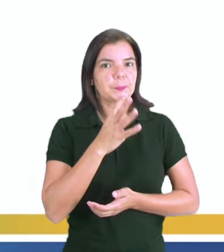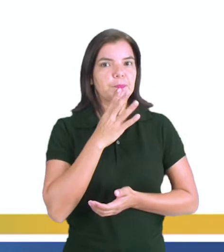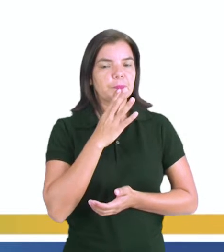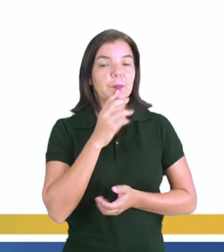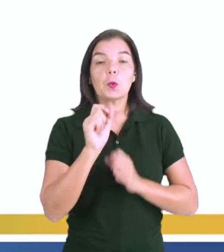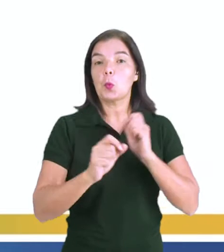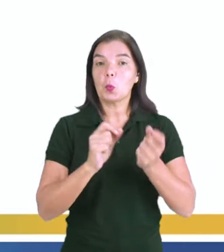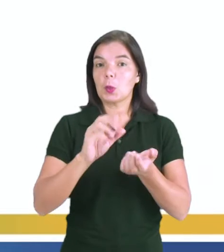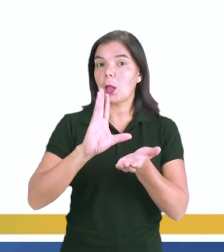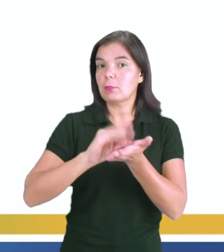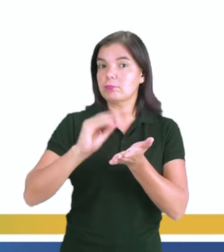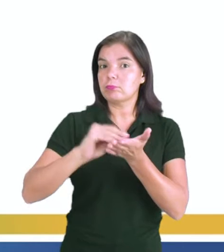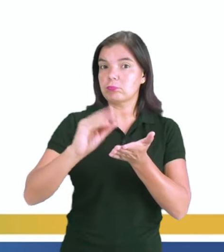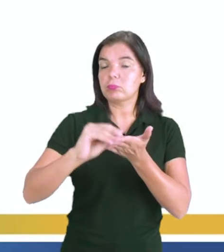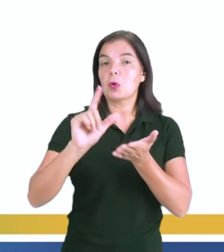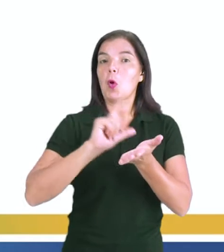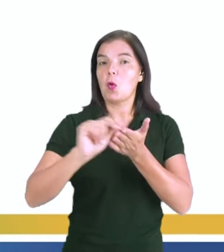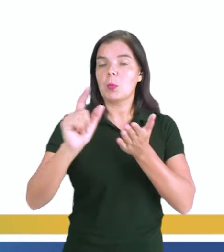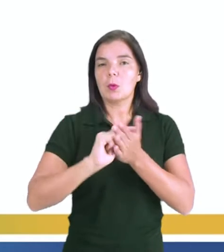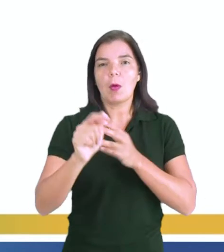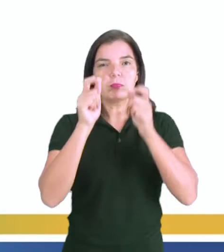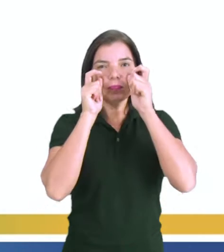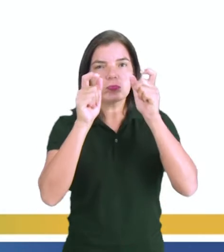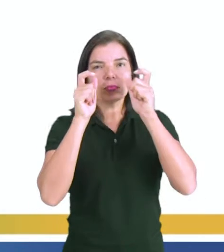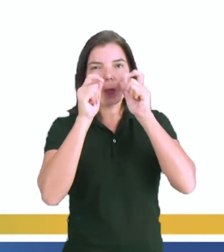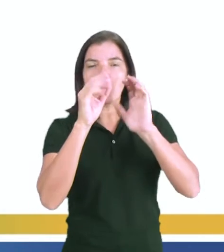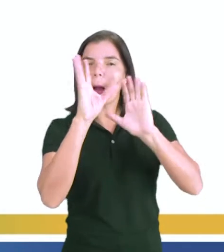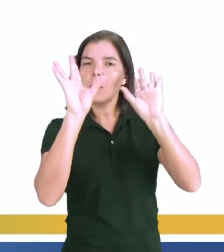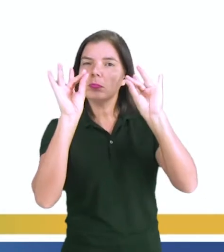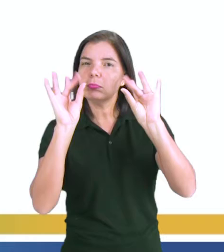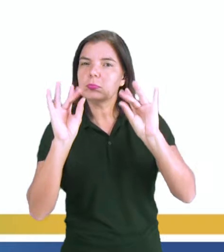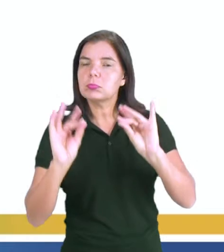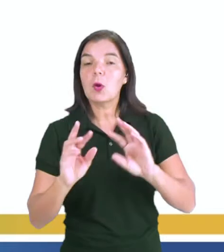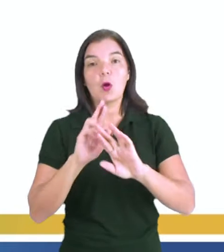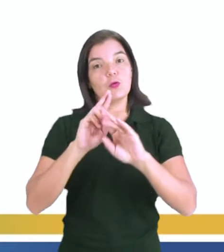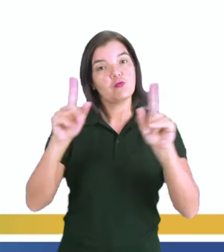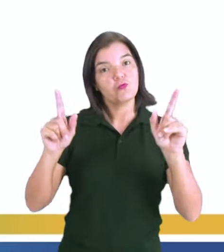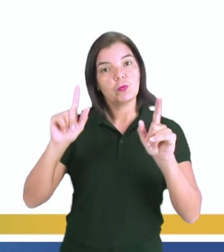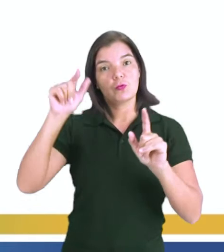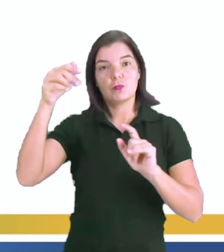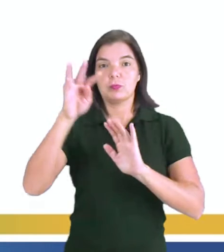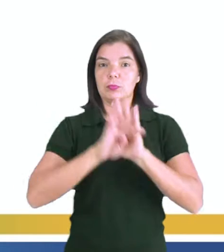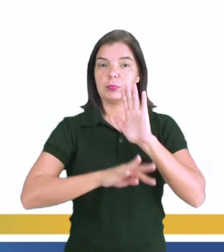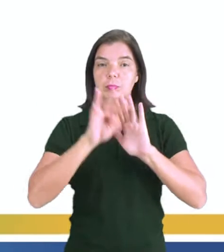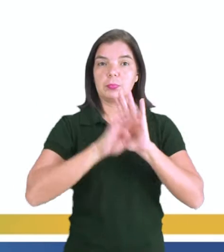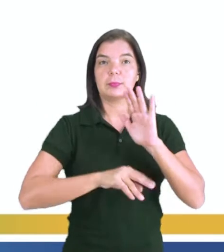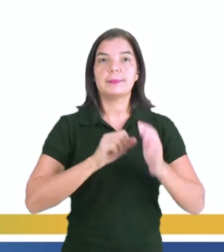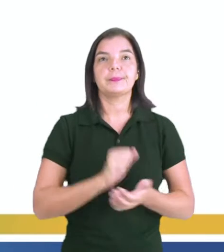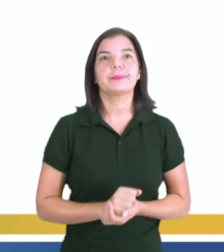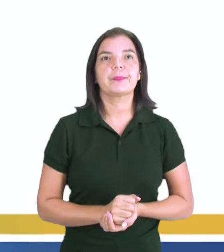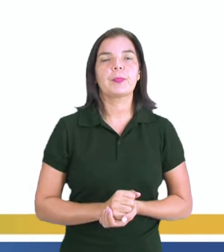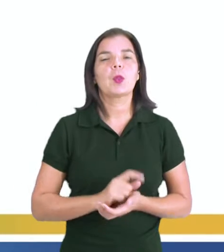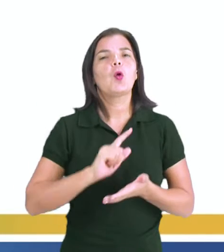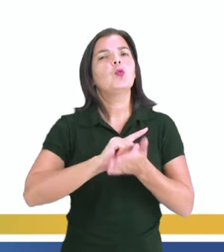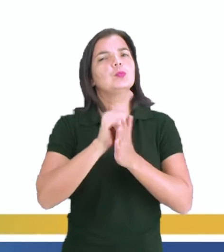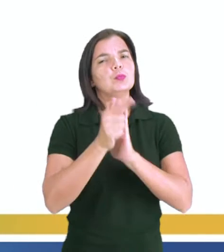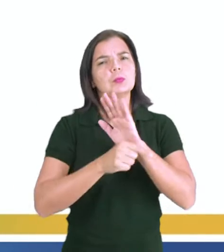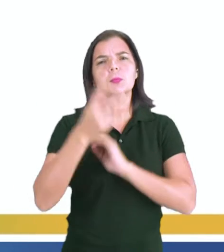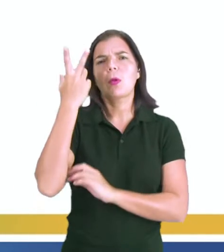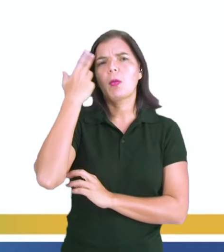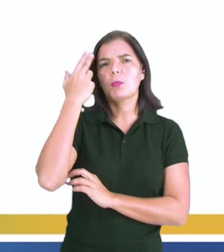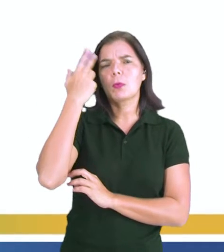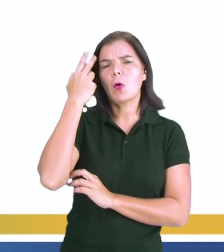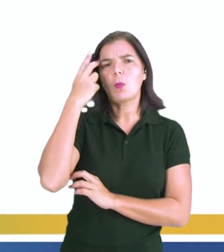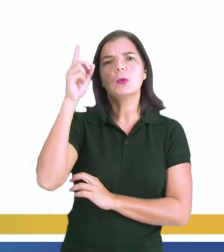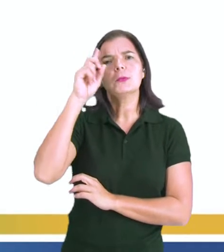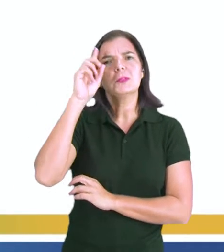de opinião, fiquem atentos, observem esses detalhes para diferenciar de outros tipos de textos. É um gênero muito comum no